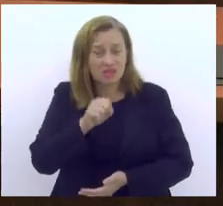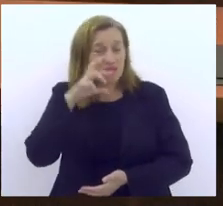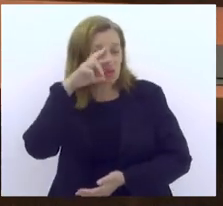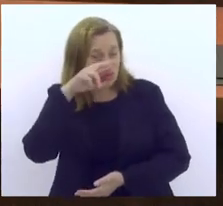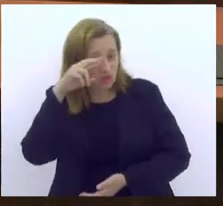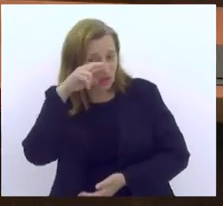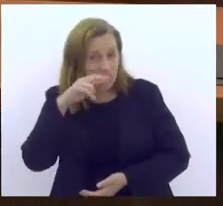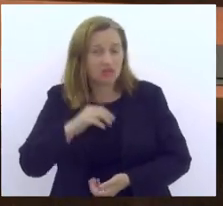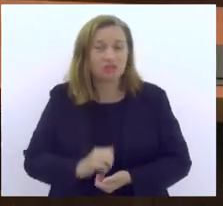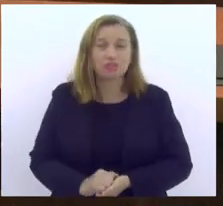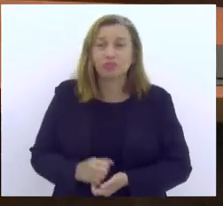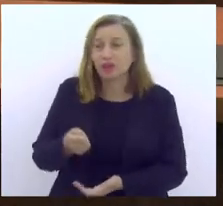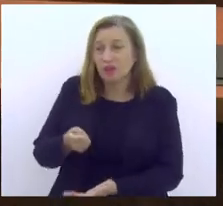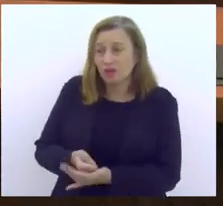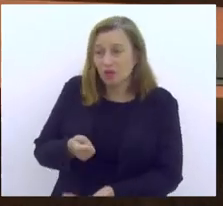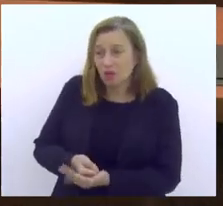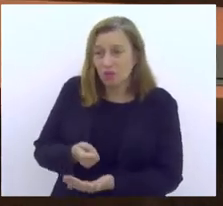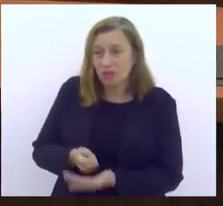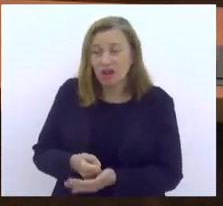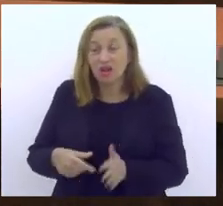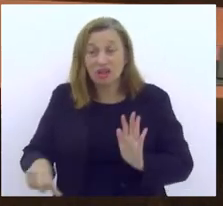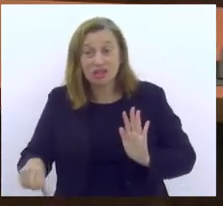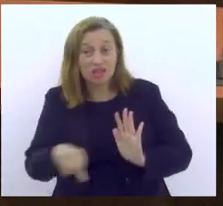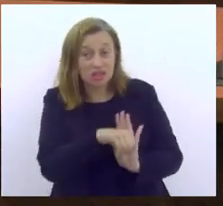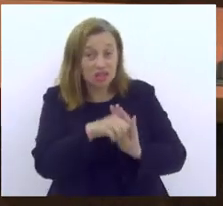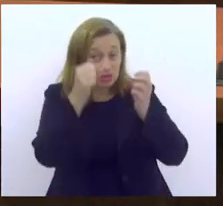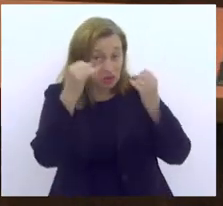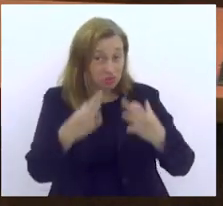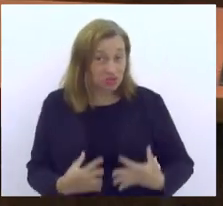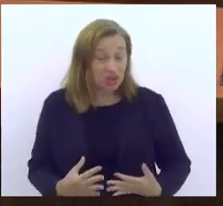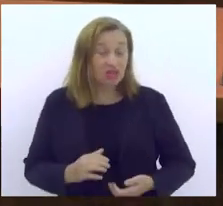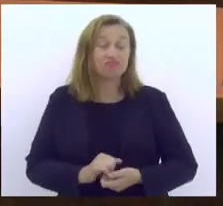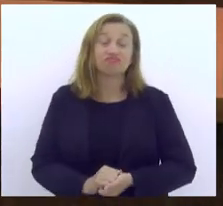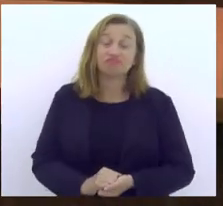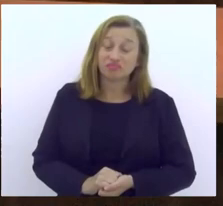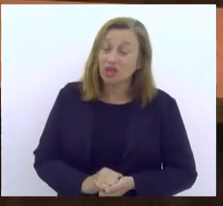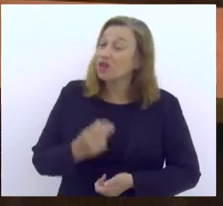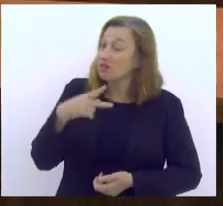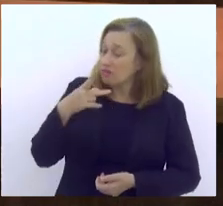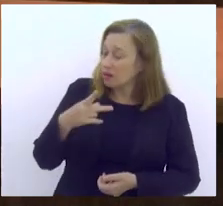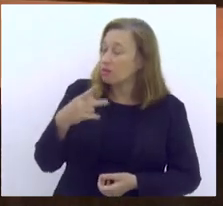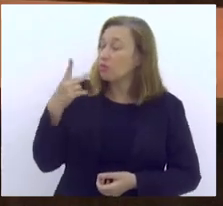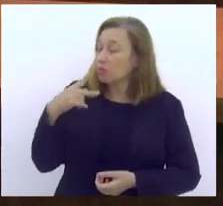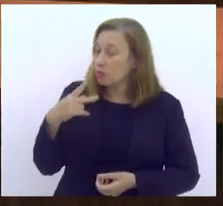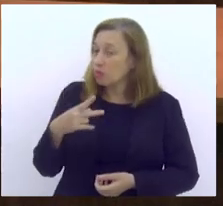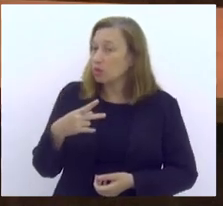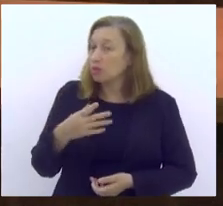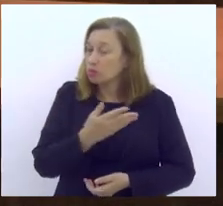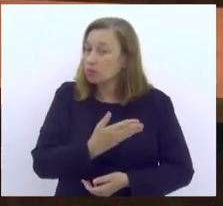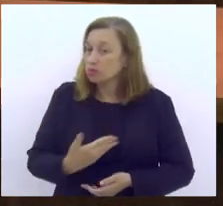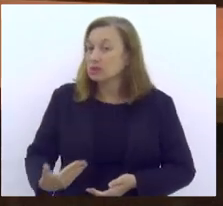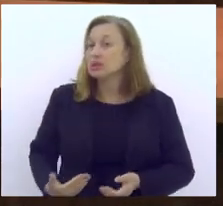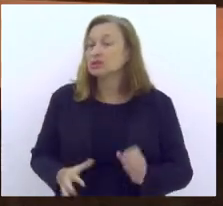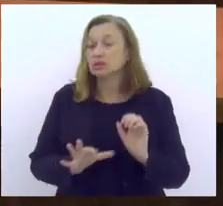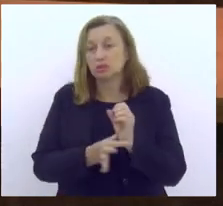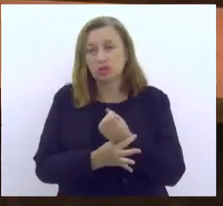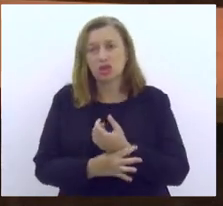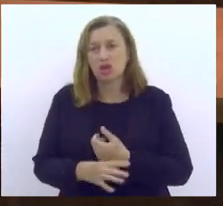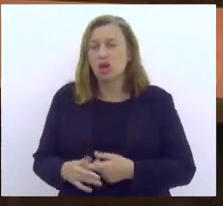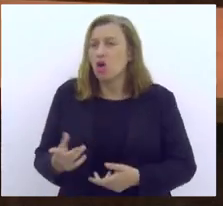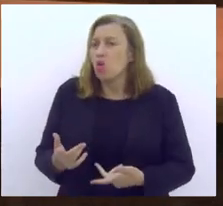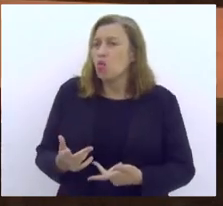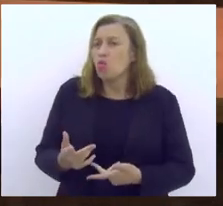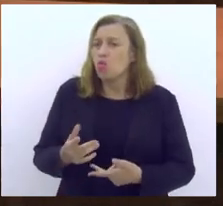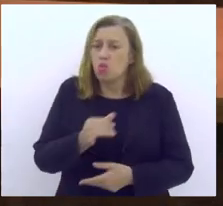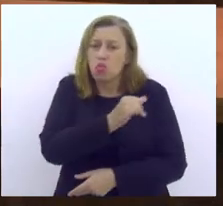investigação, vai cobrar que esse crime seja esclarecido. Estamos falando de política de segurança pública, eu cobro. O Rio de Janeiro não pode